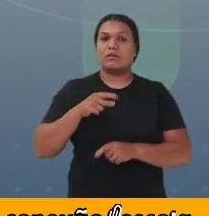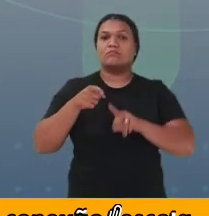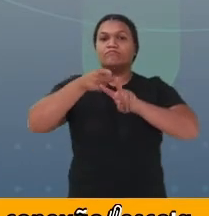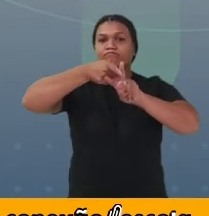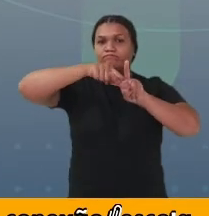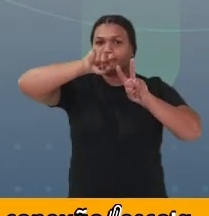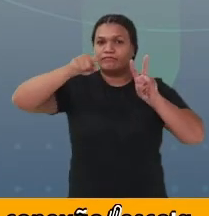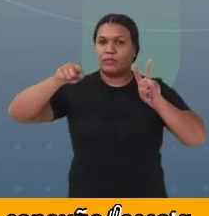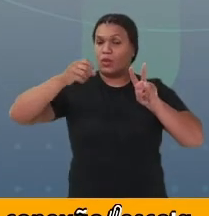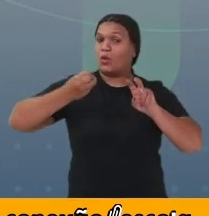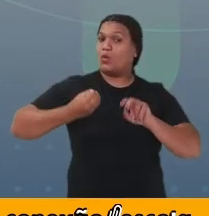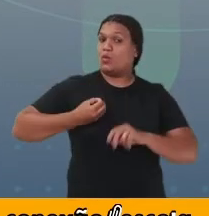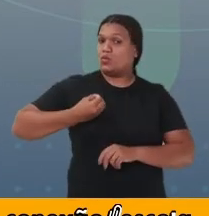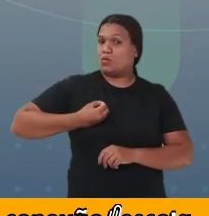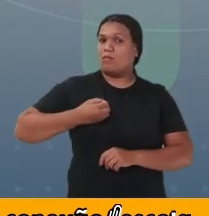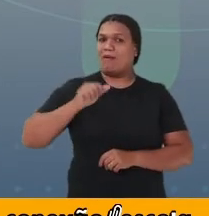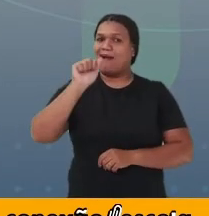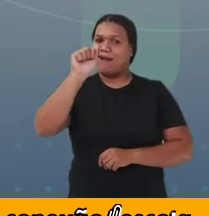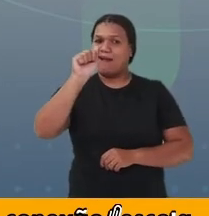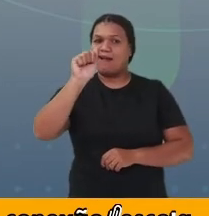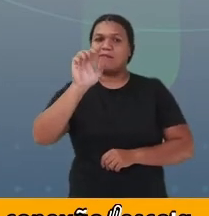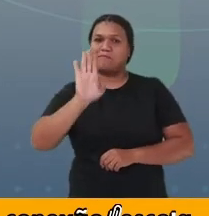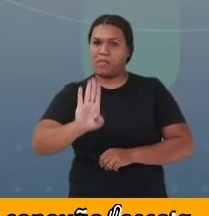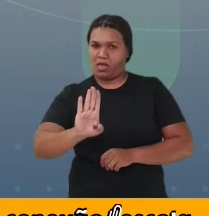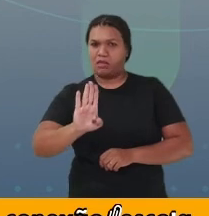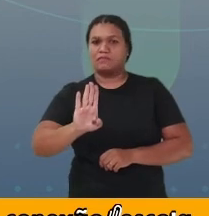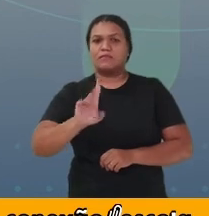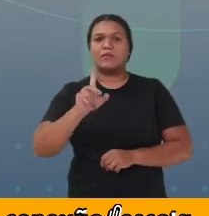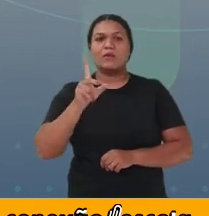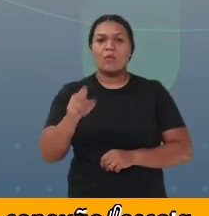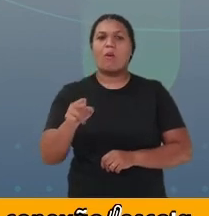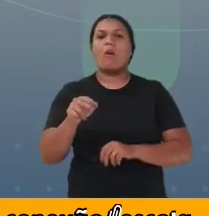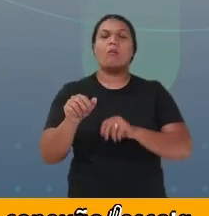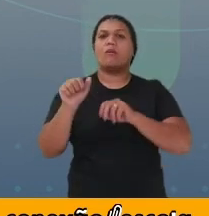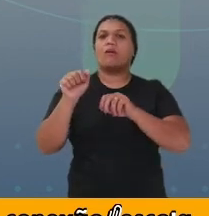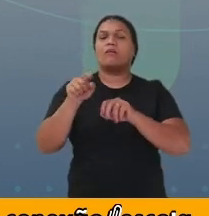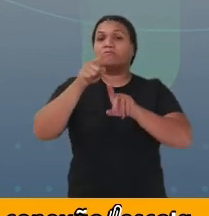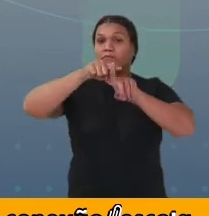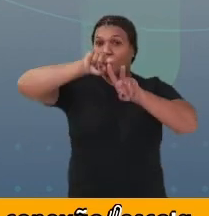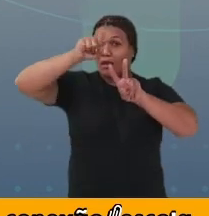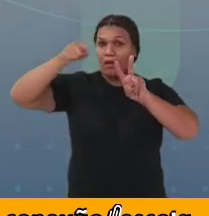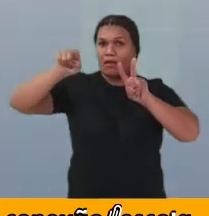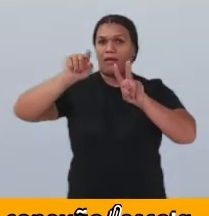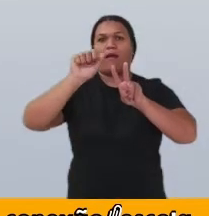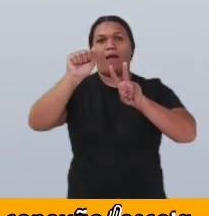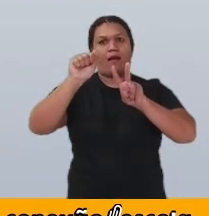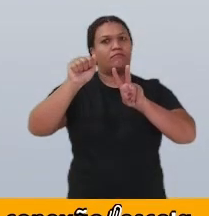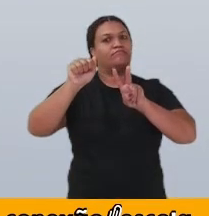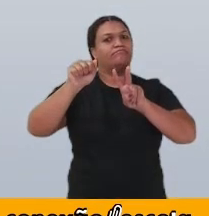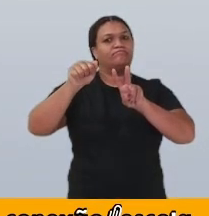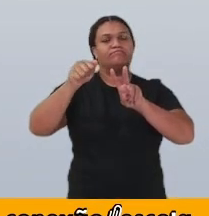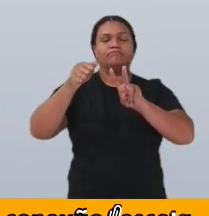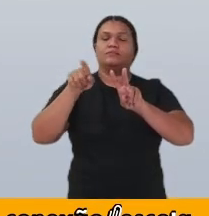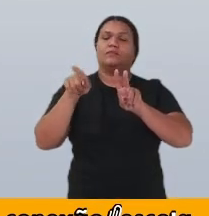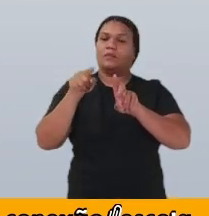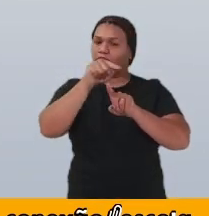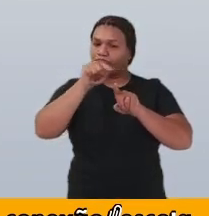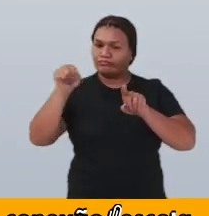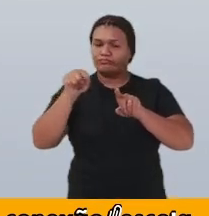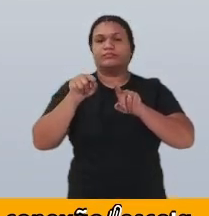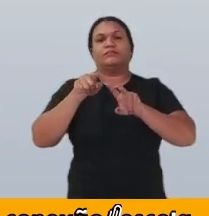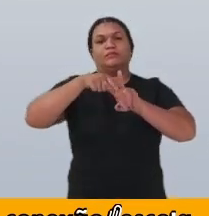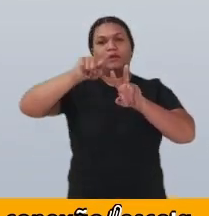de um número a sobre b, é o mesmo que raiz de a sobre raiz de b. Vamos ver